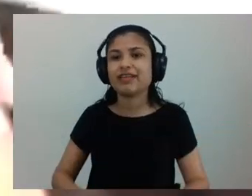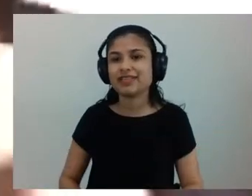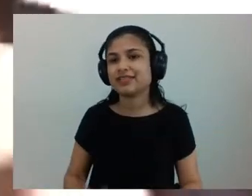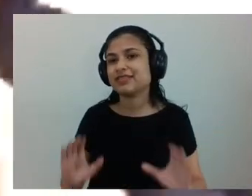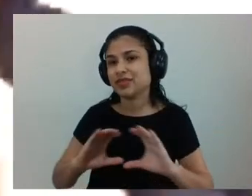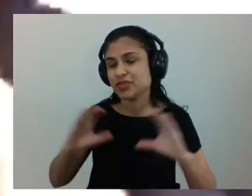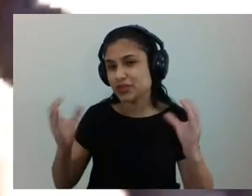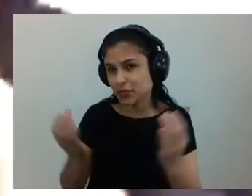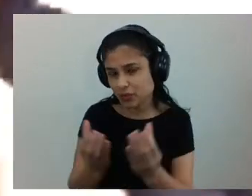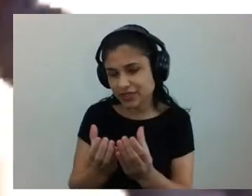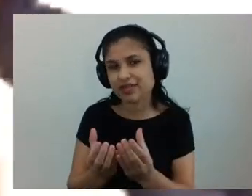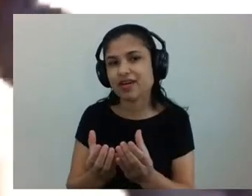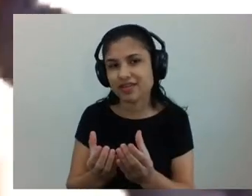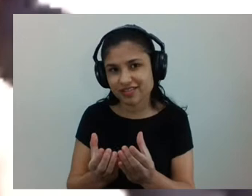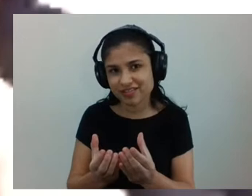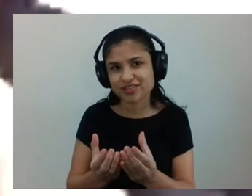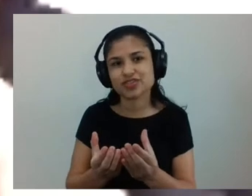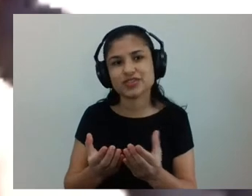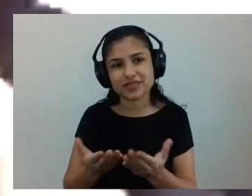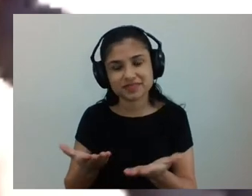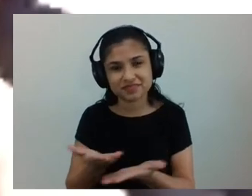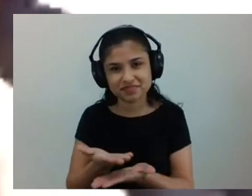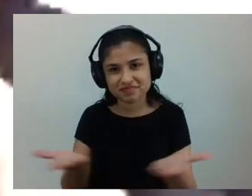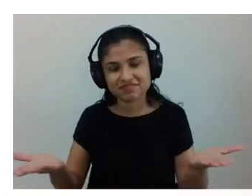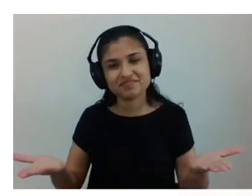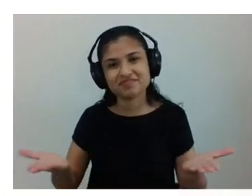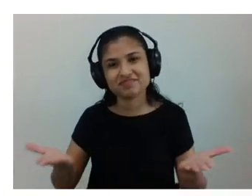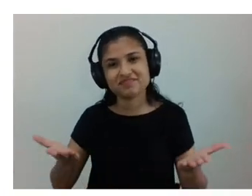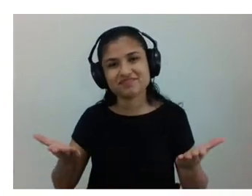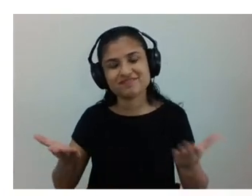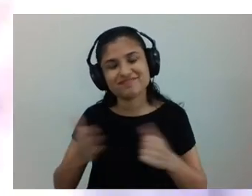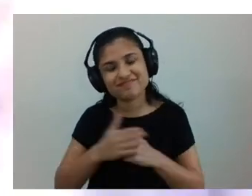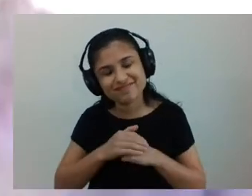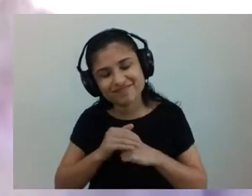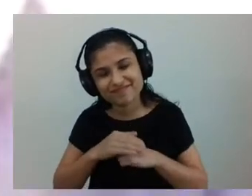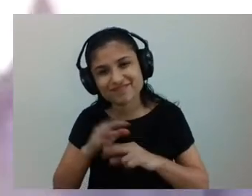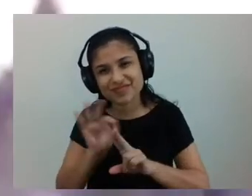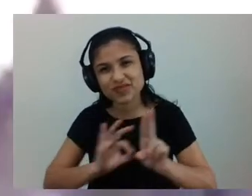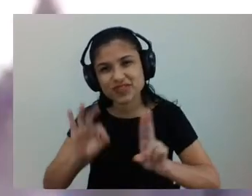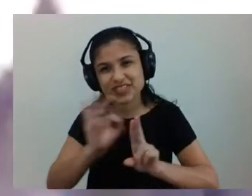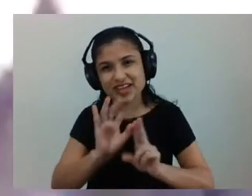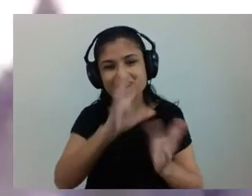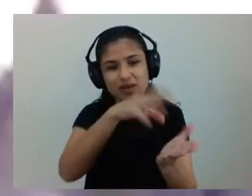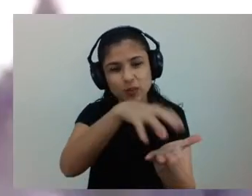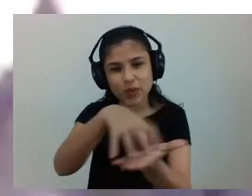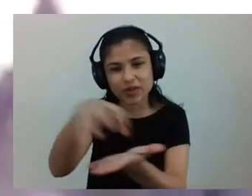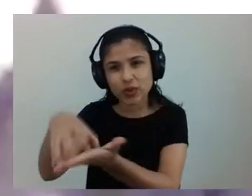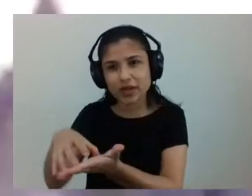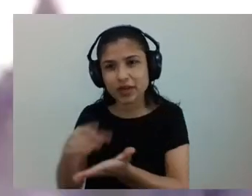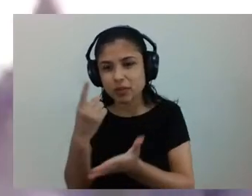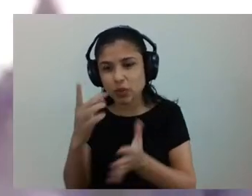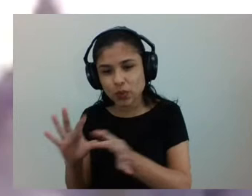comunidade, da nossa querida UFSCar, quatro campos no seu coração.